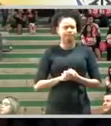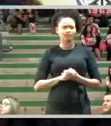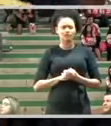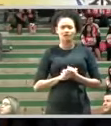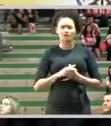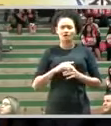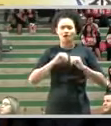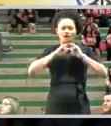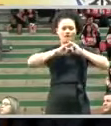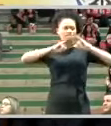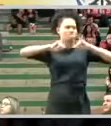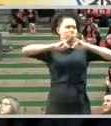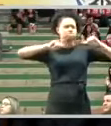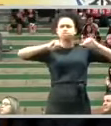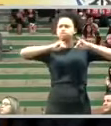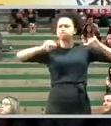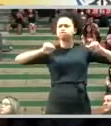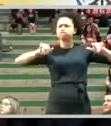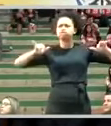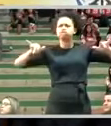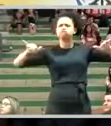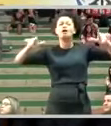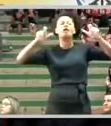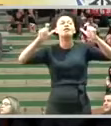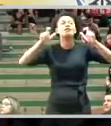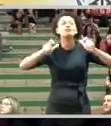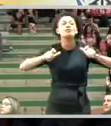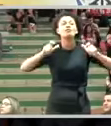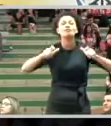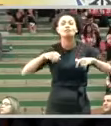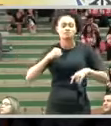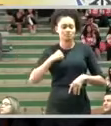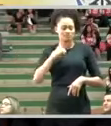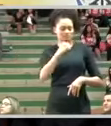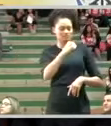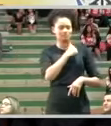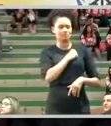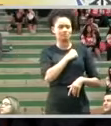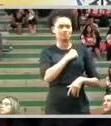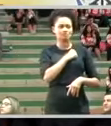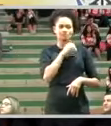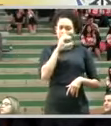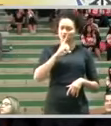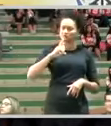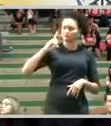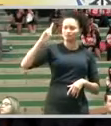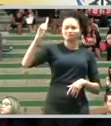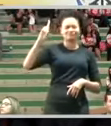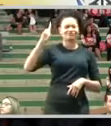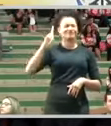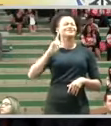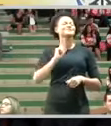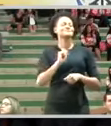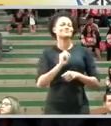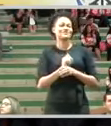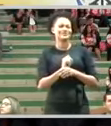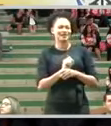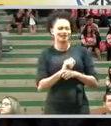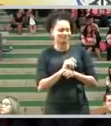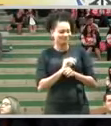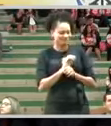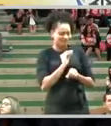a notícia se espalhou e chegou aonde? A Samuel. Deus estava reservando uma